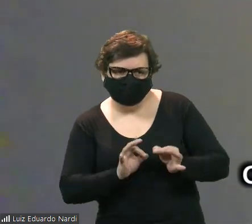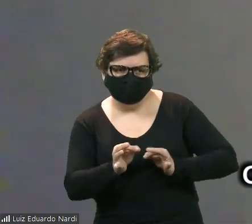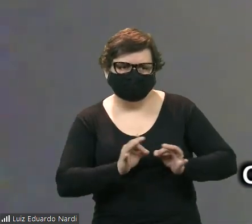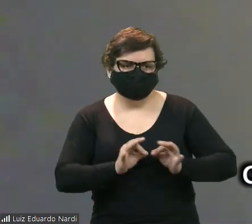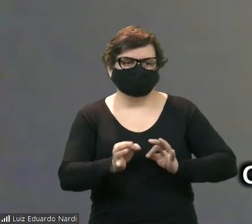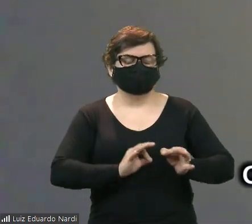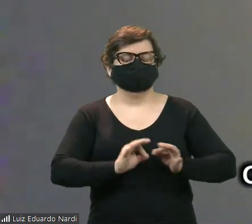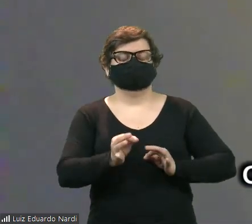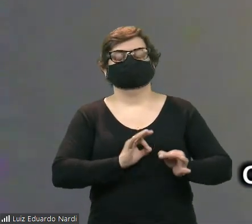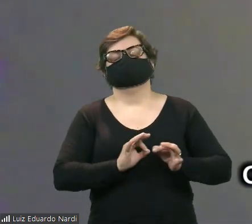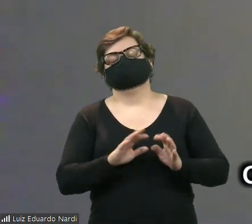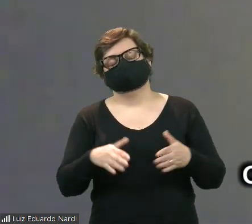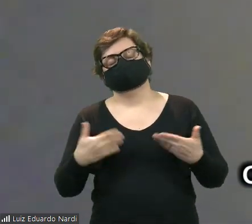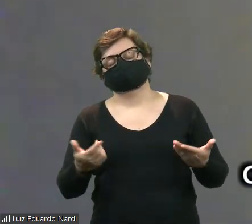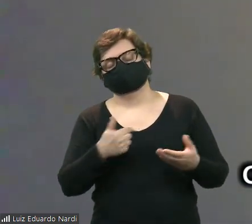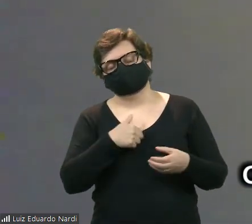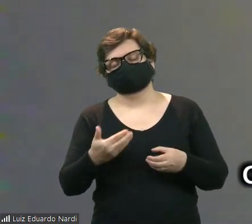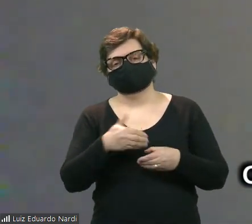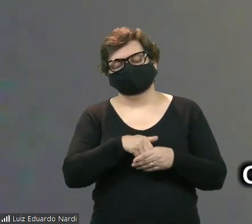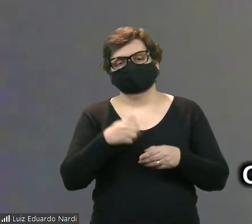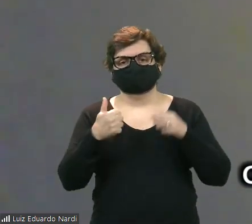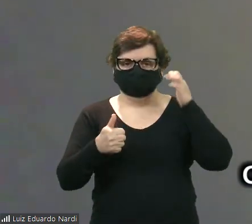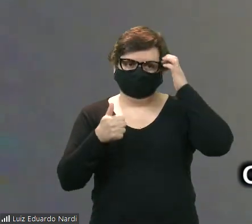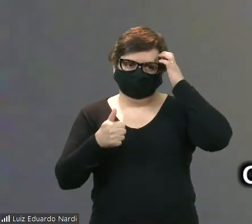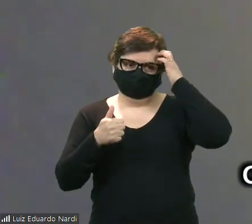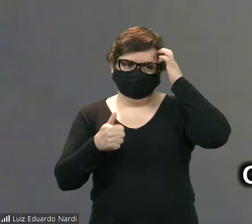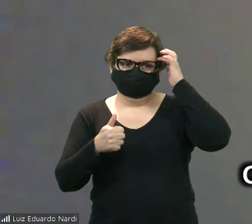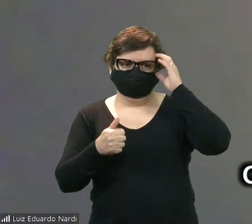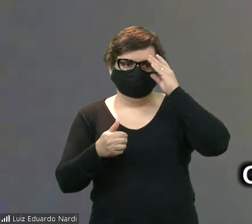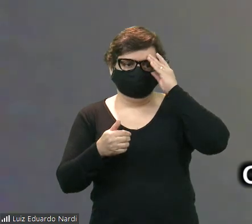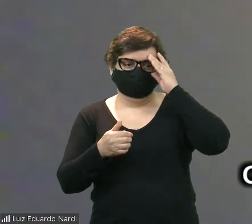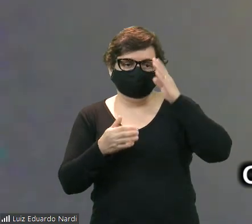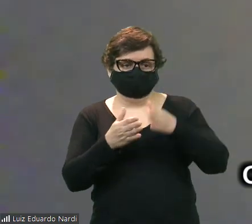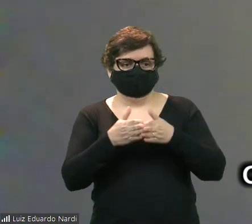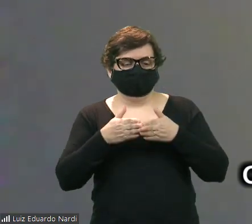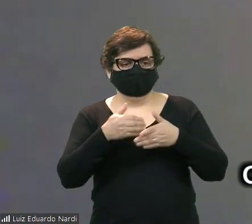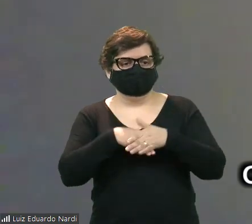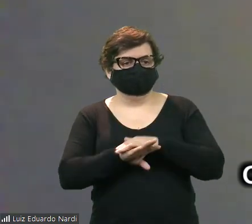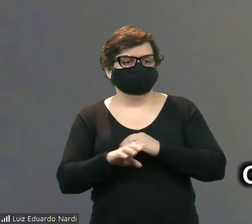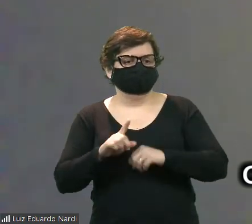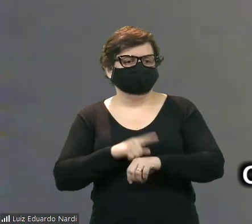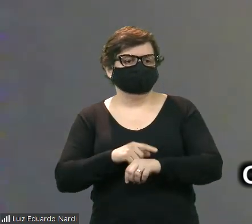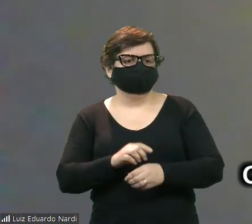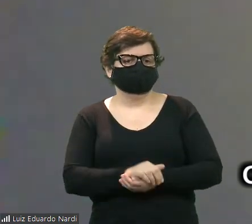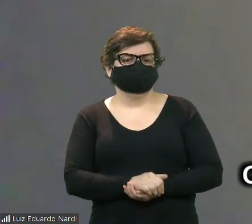é? Então, eu vou votar favorável, senhor presidente, e peço a reserva do meu tempo.